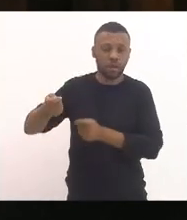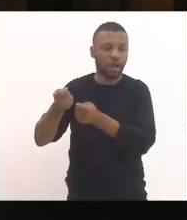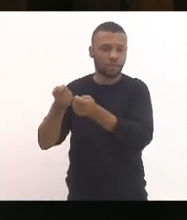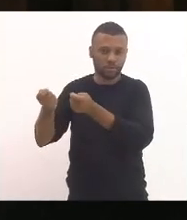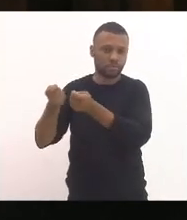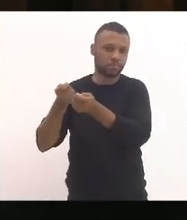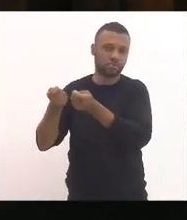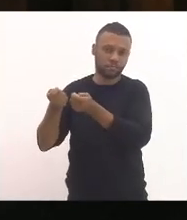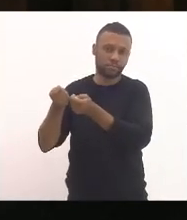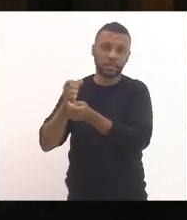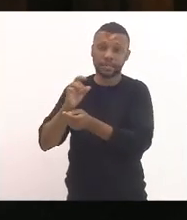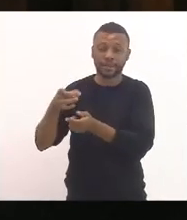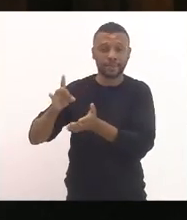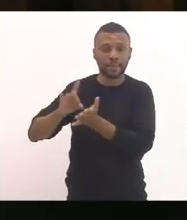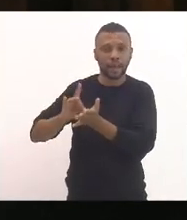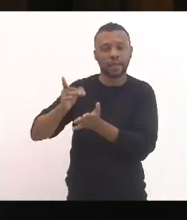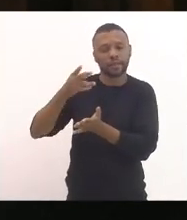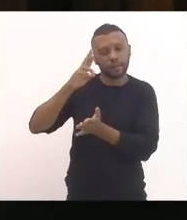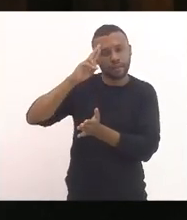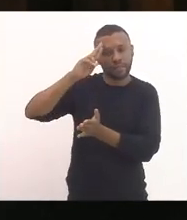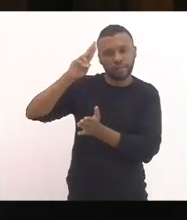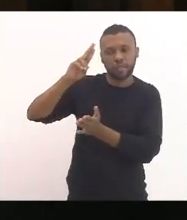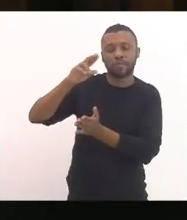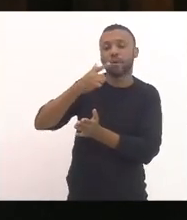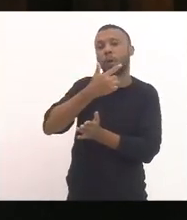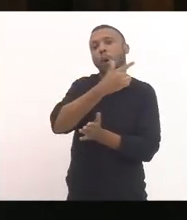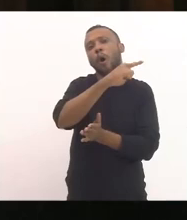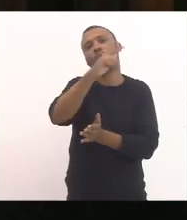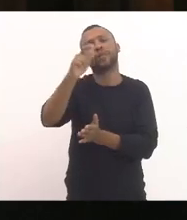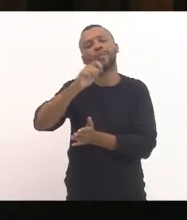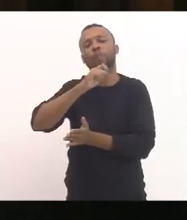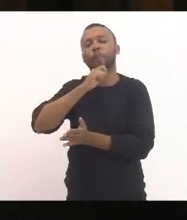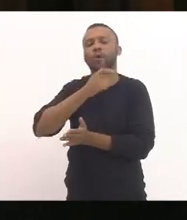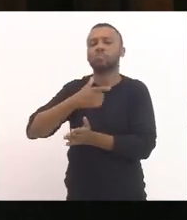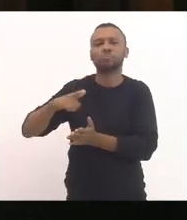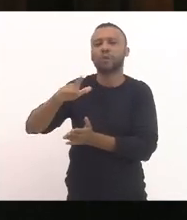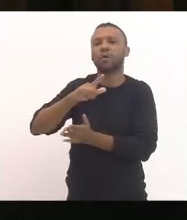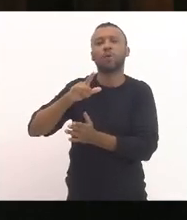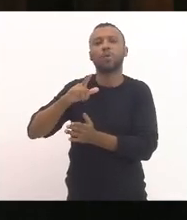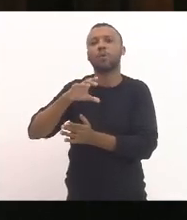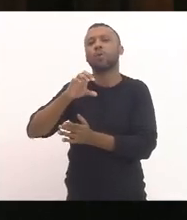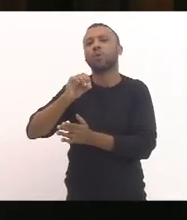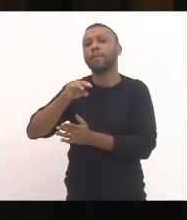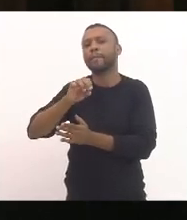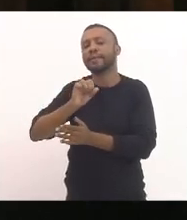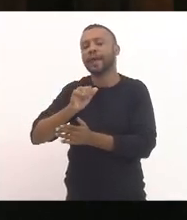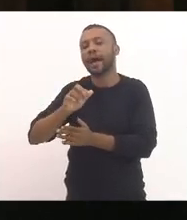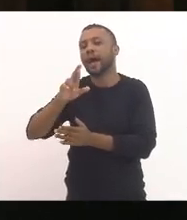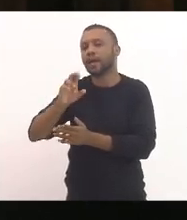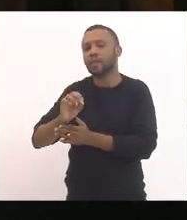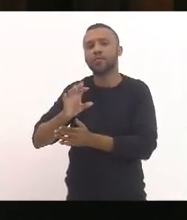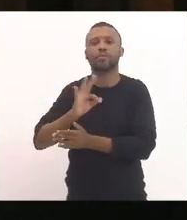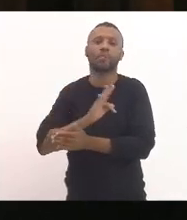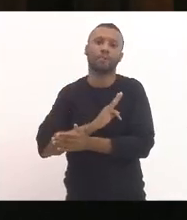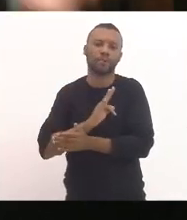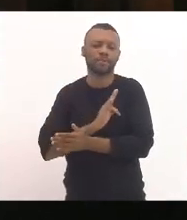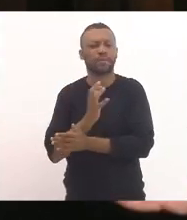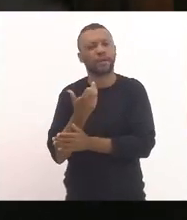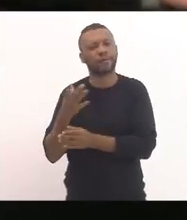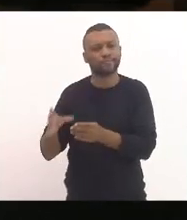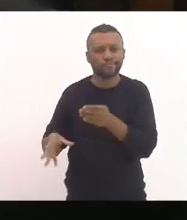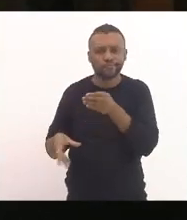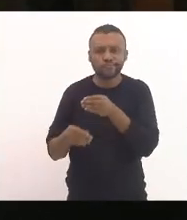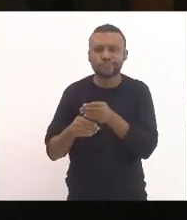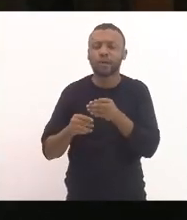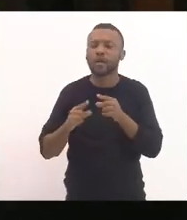e se na verdade eles são chefiados por outros que não são sequer Comissários de polícia eu faço aqui é um adendo 1